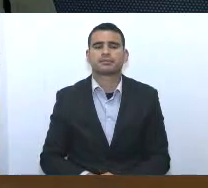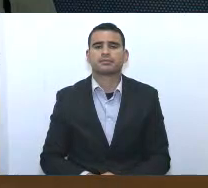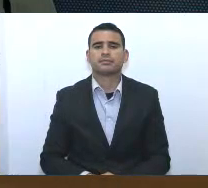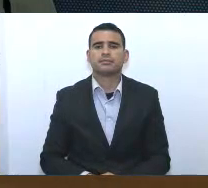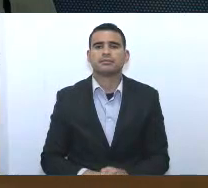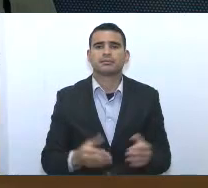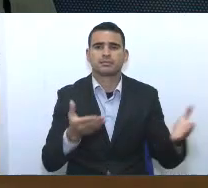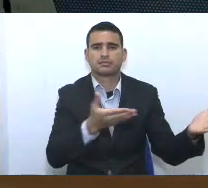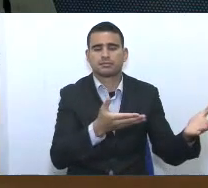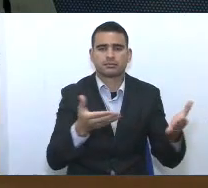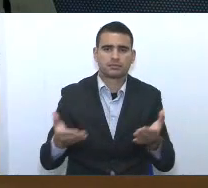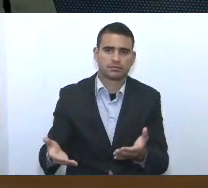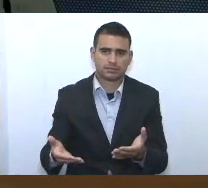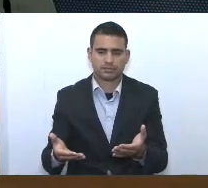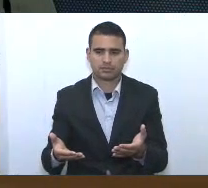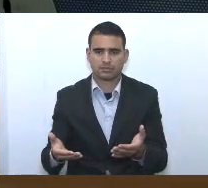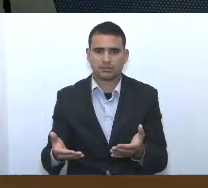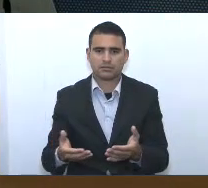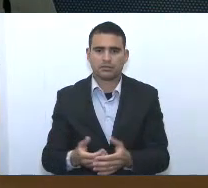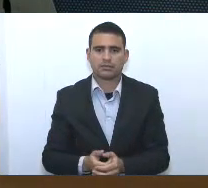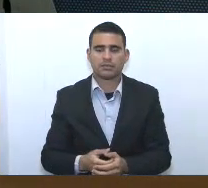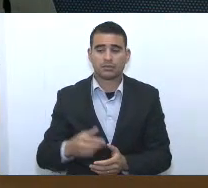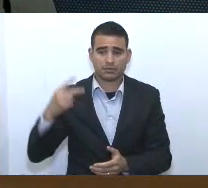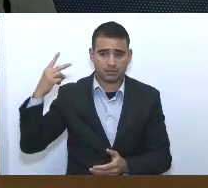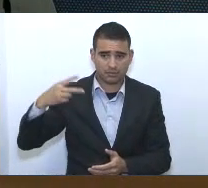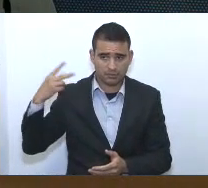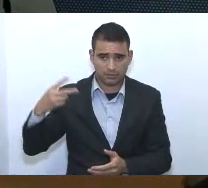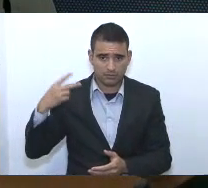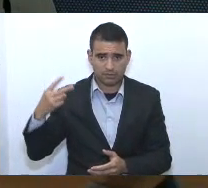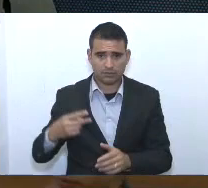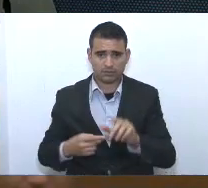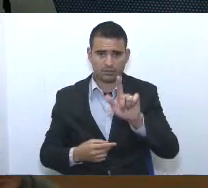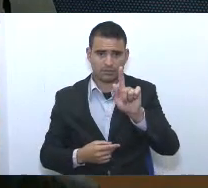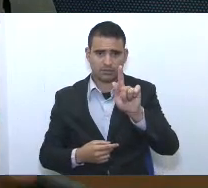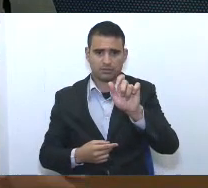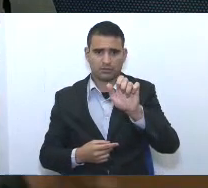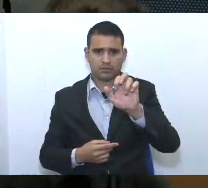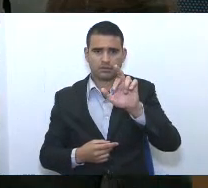Com a palavra, nobre vereador Geraldo Celestino.